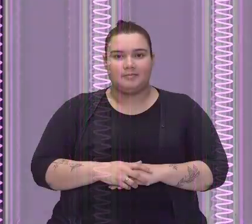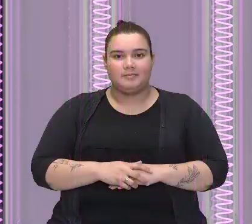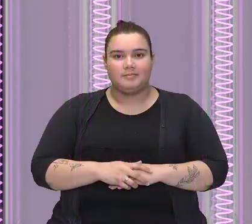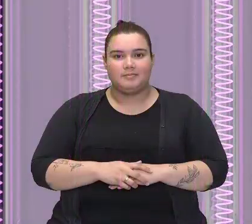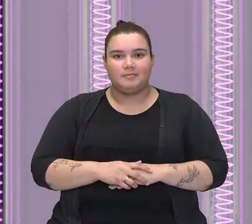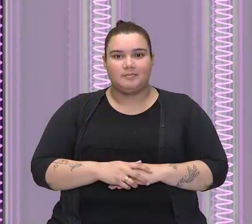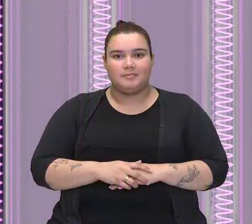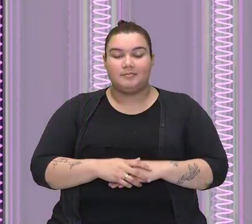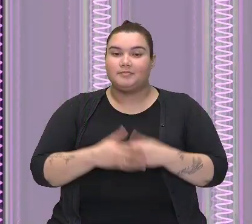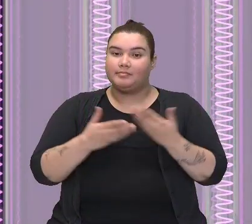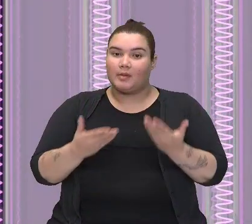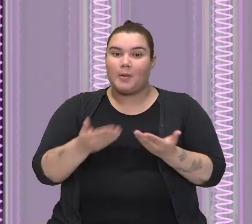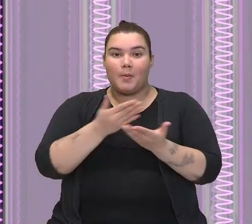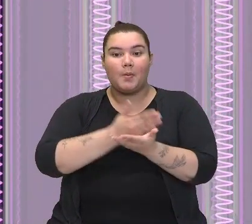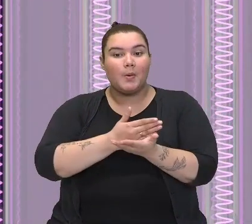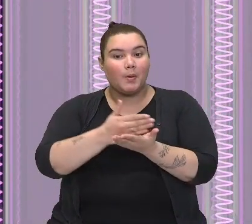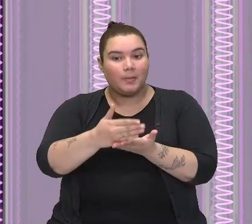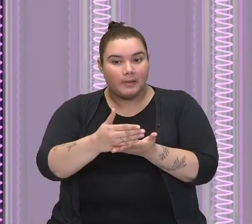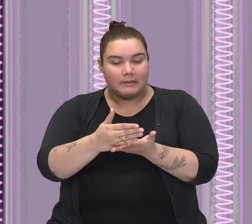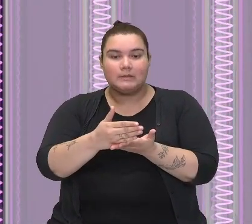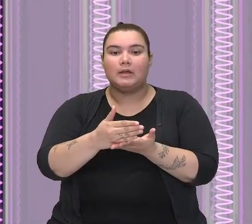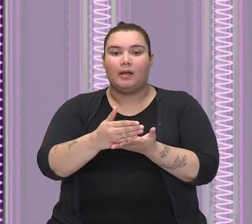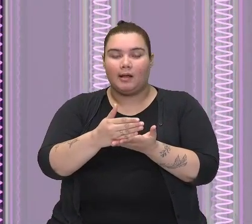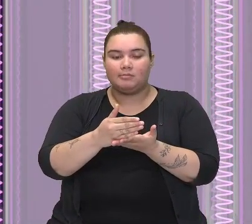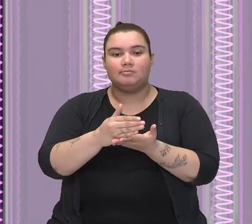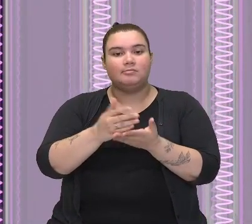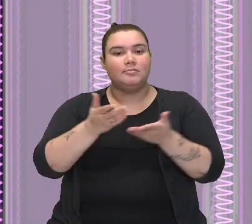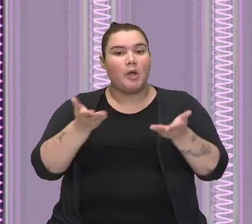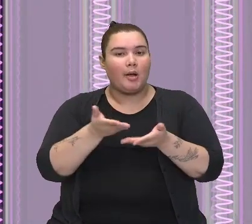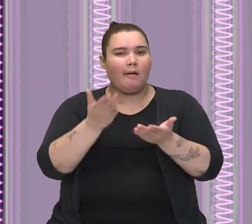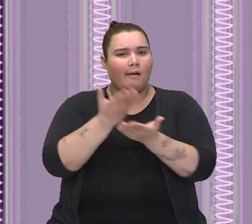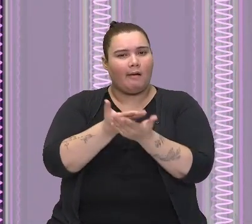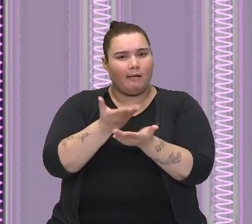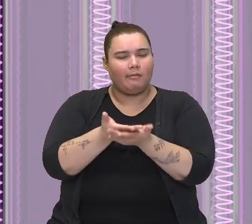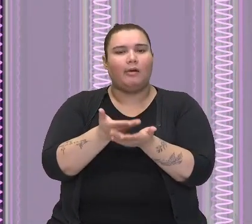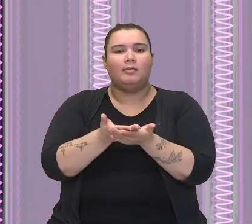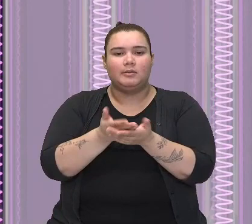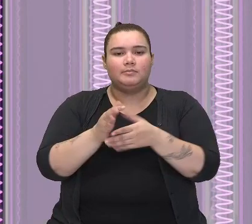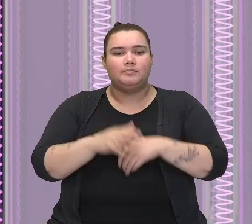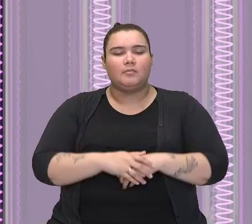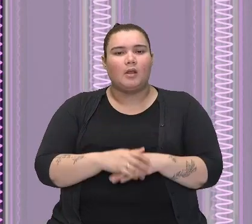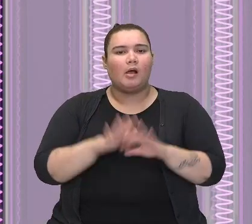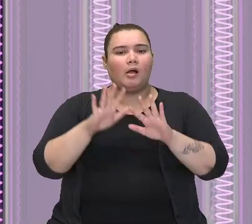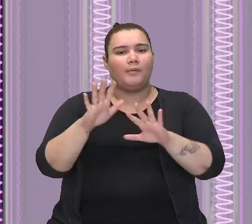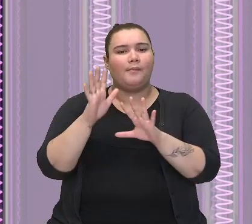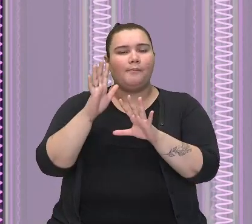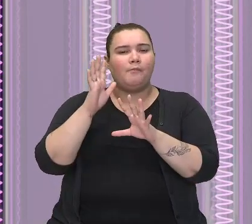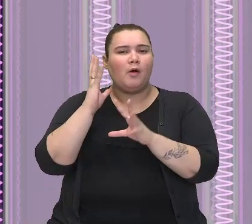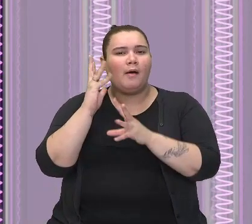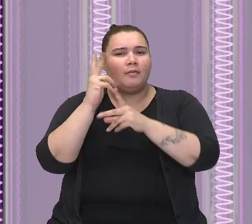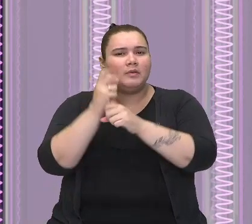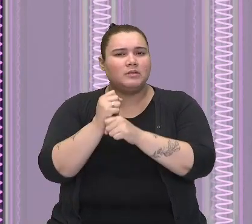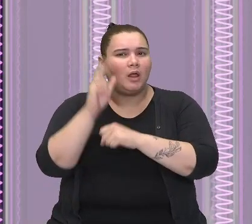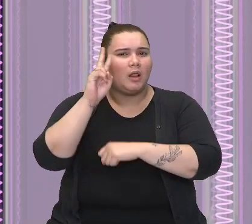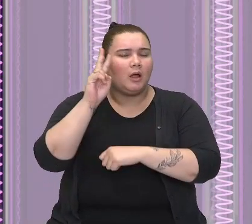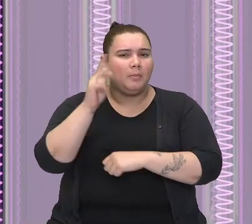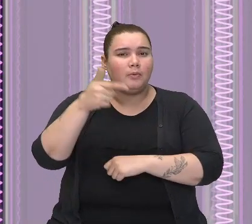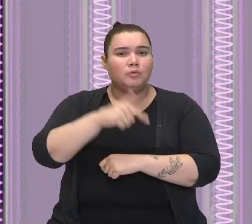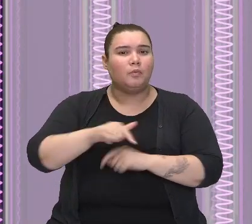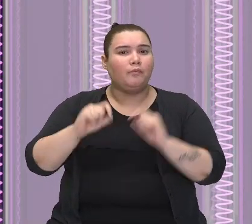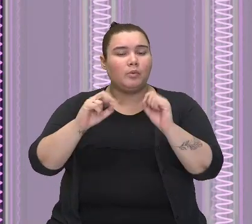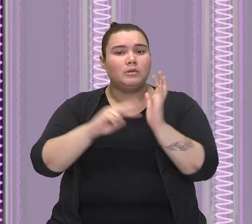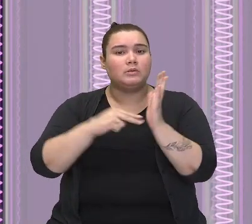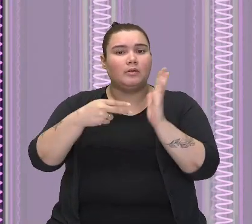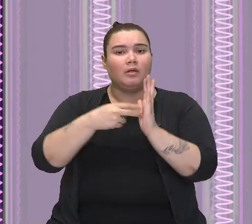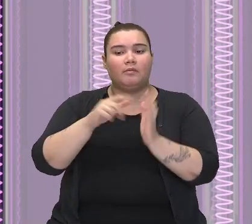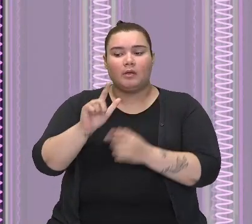Para darmos início, certo, a esse momento, nós vamos recordar o que vem a ser uma